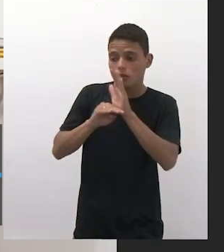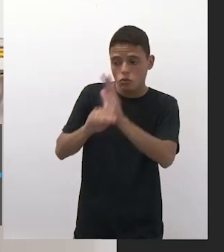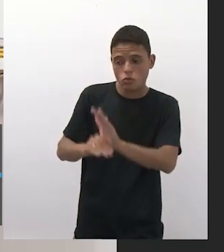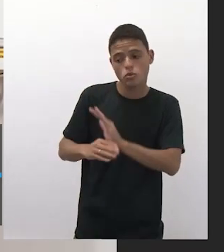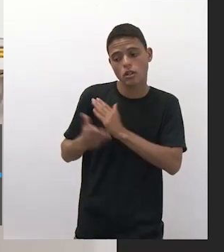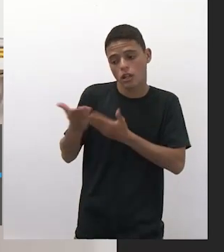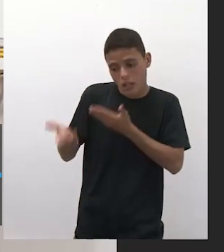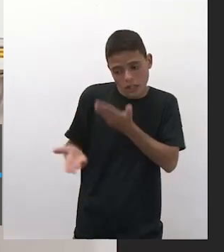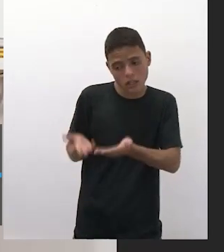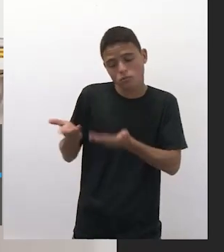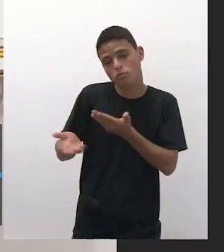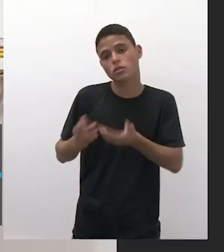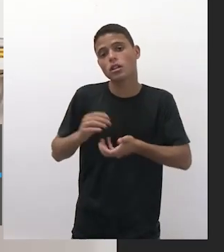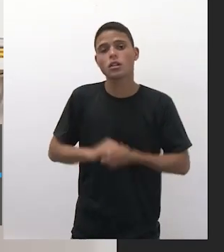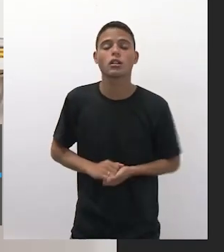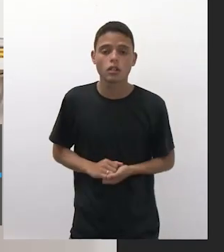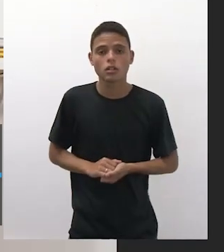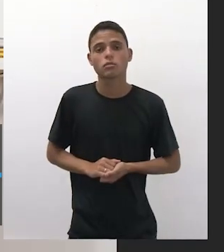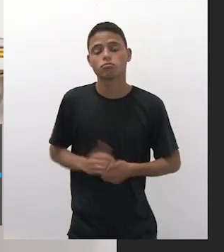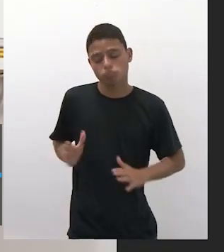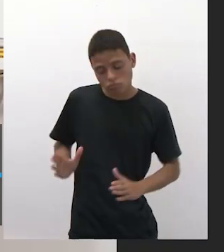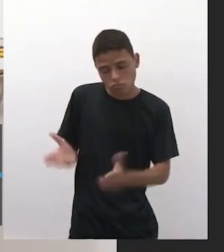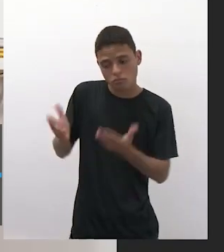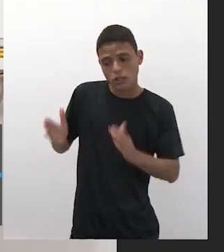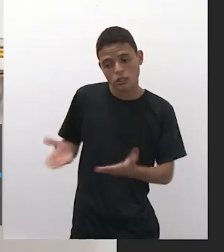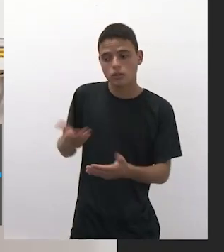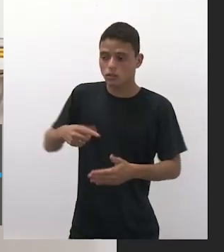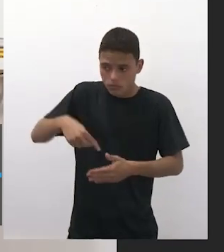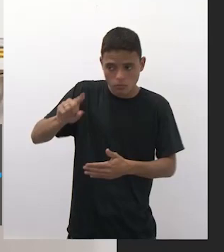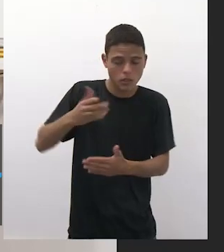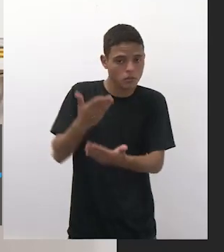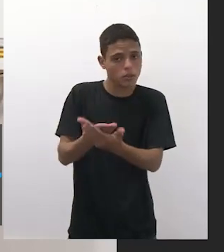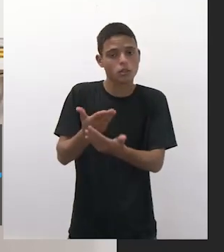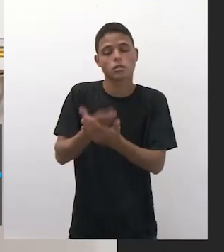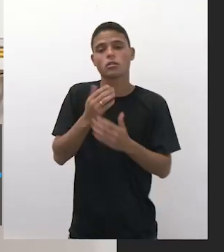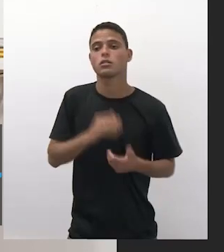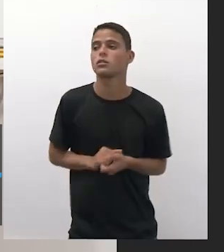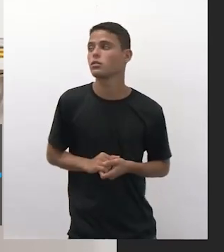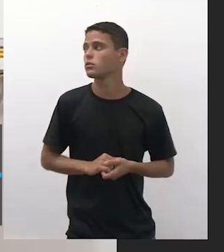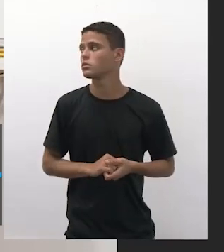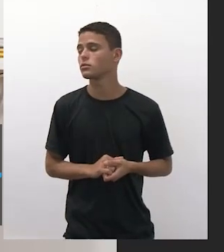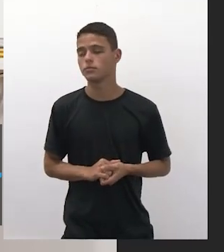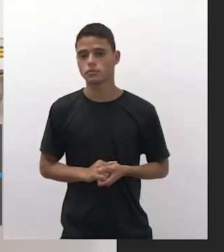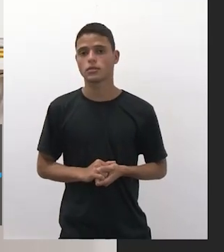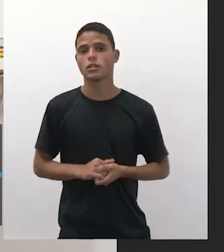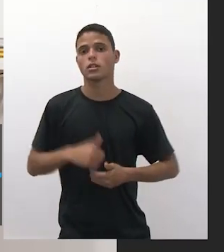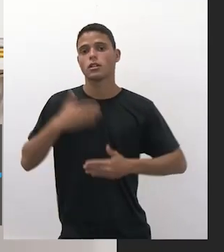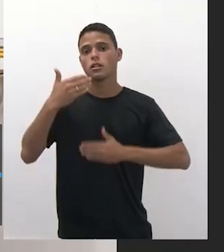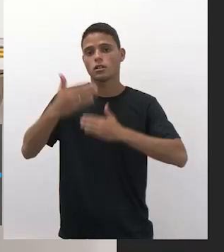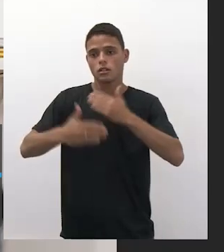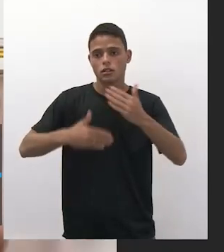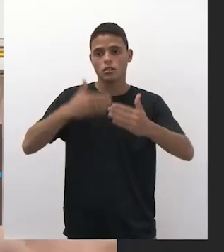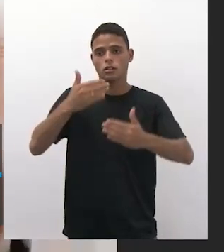Sempre falaram muito, mas incentivaram. E aí passou, Diógenes,